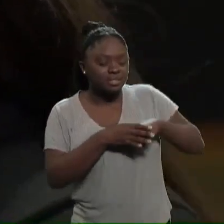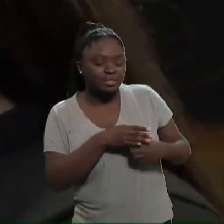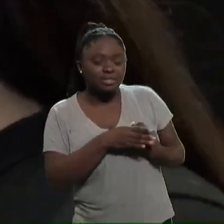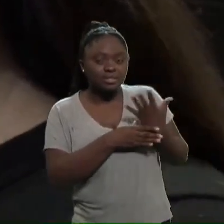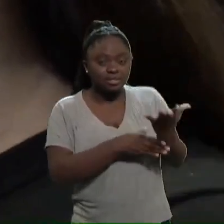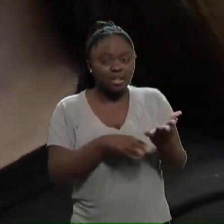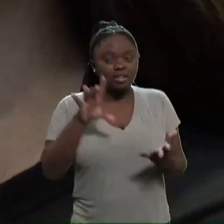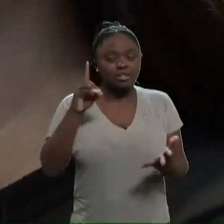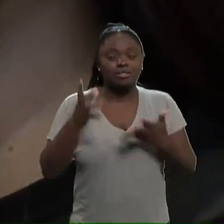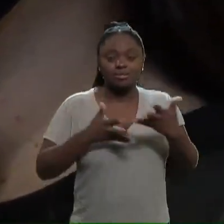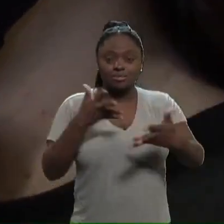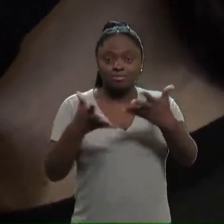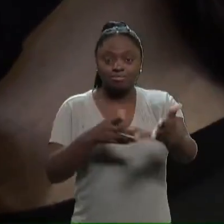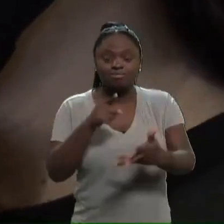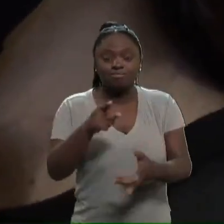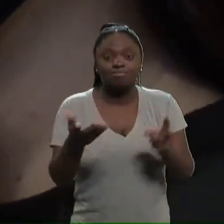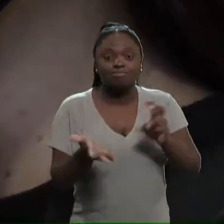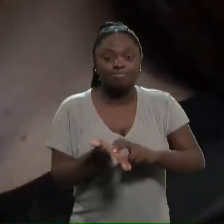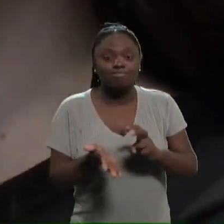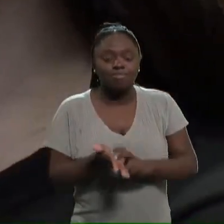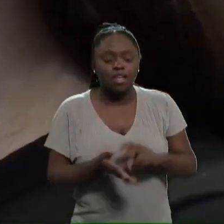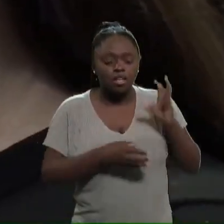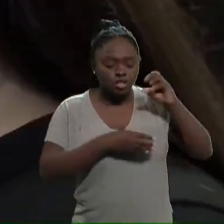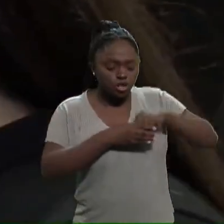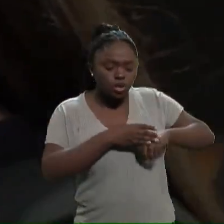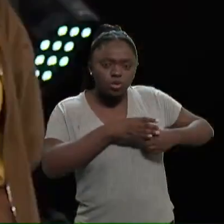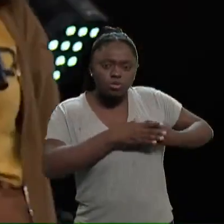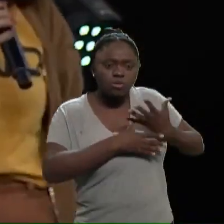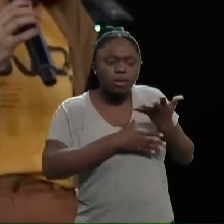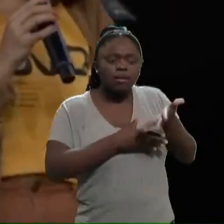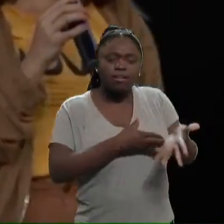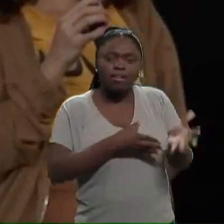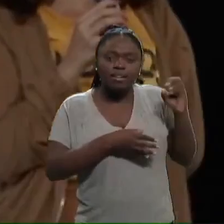está dizendo para você nessa manhã: é de dentro para fora, é de